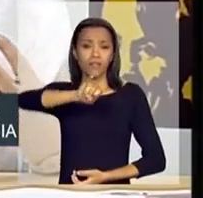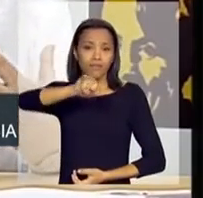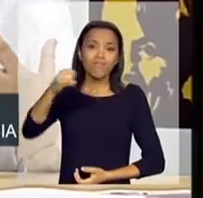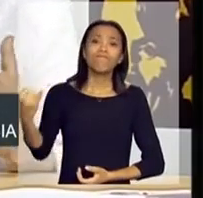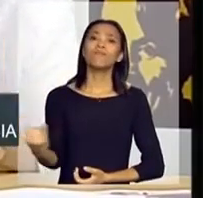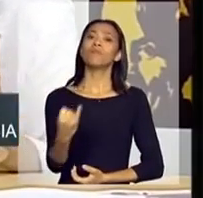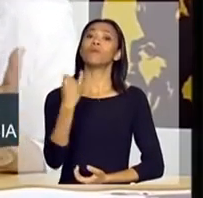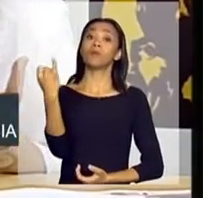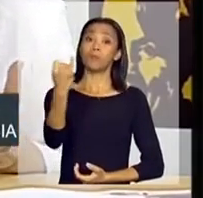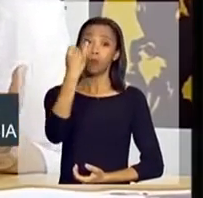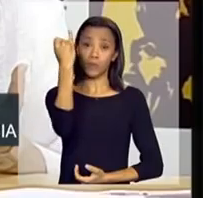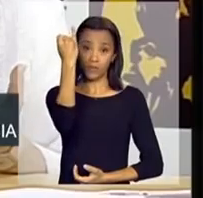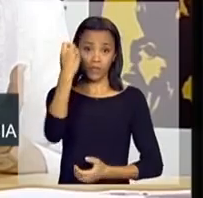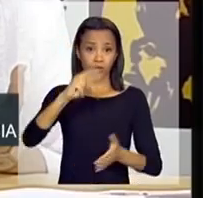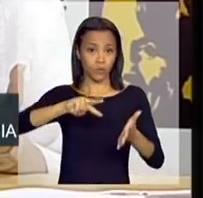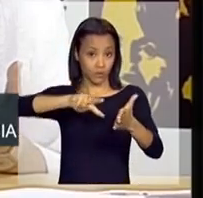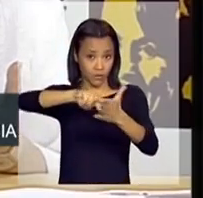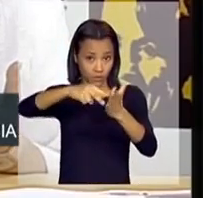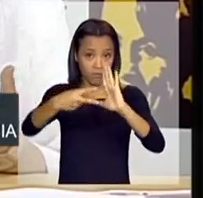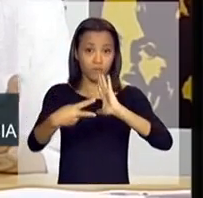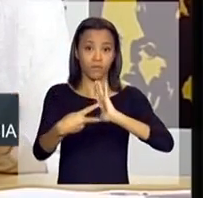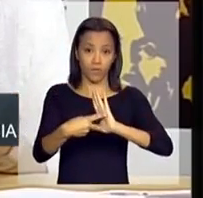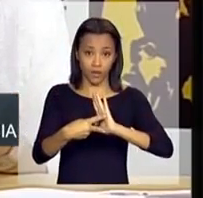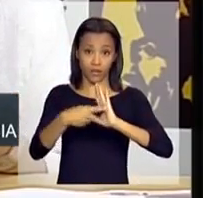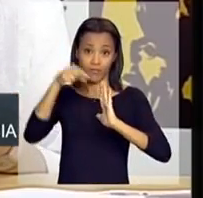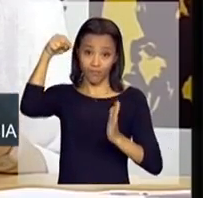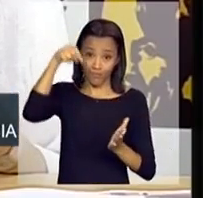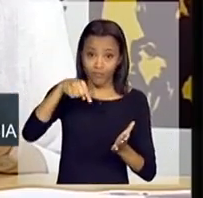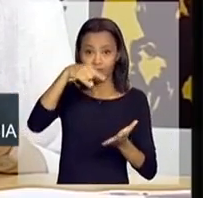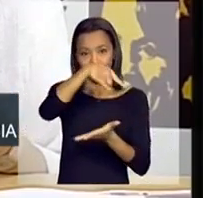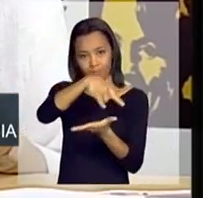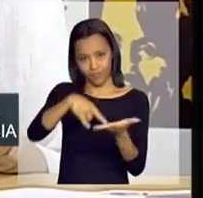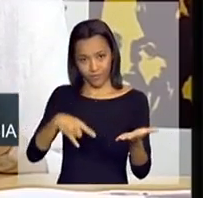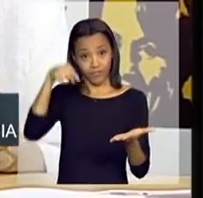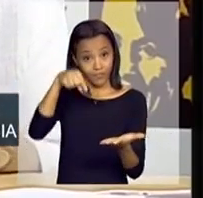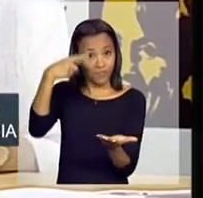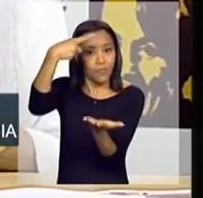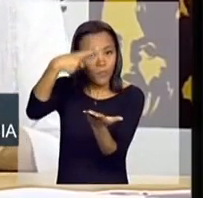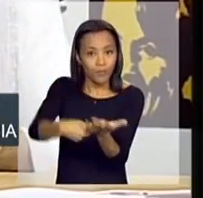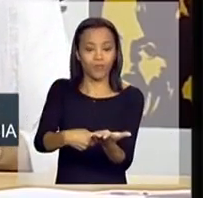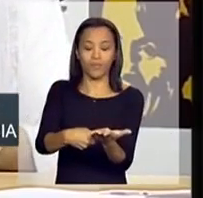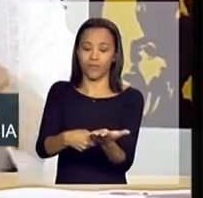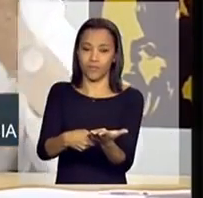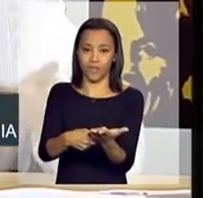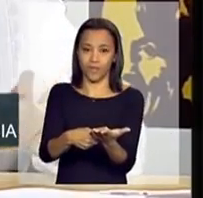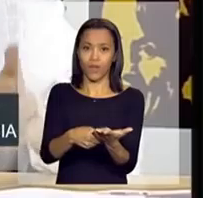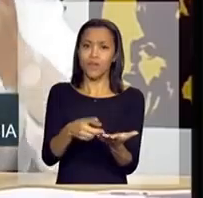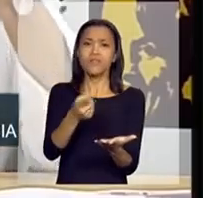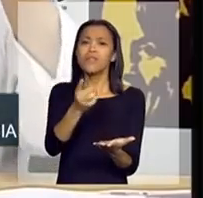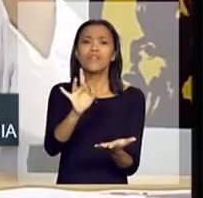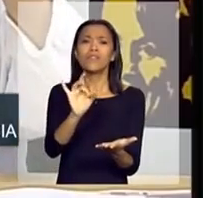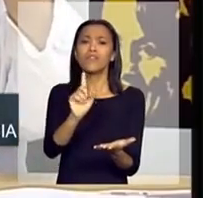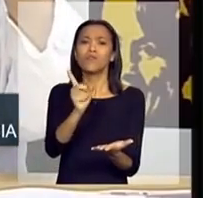o significado disso aqui. Não só porque nós